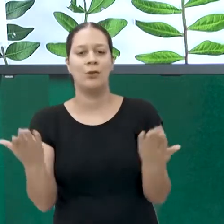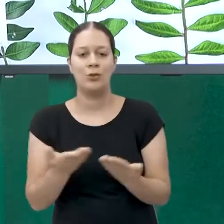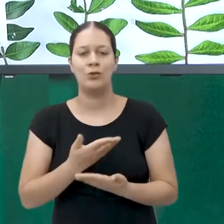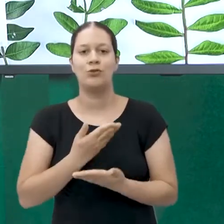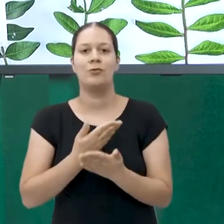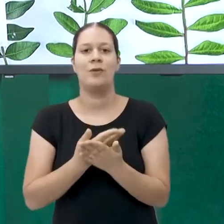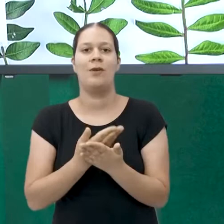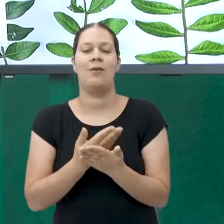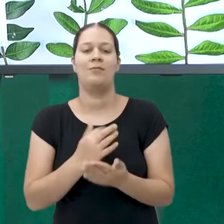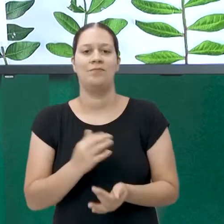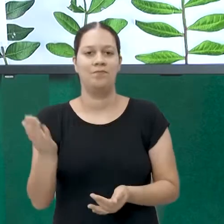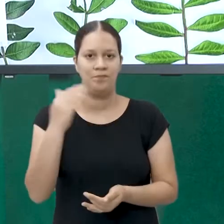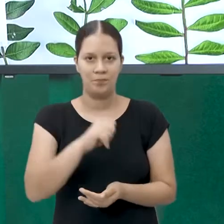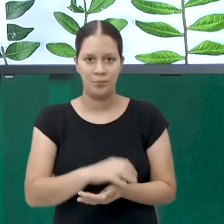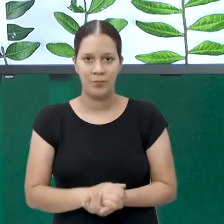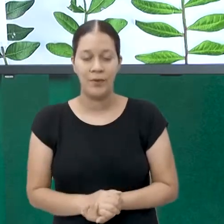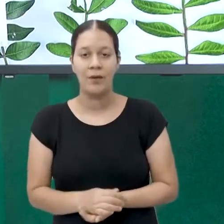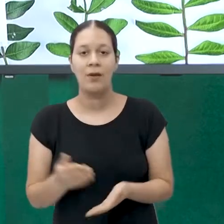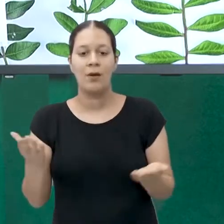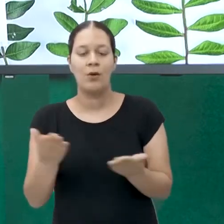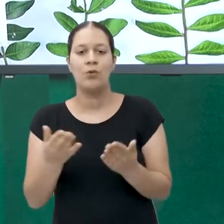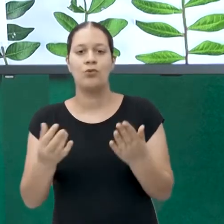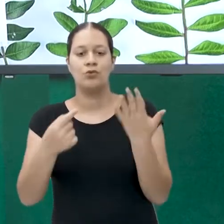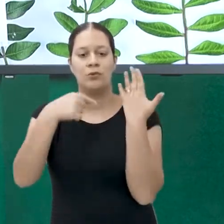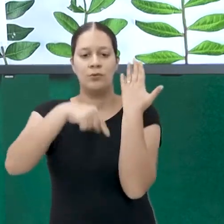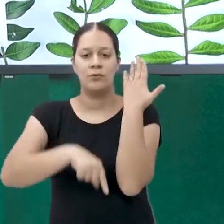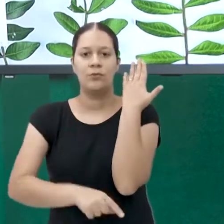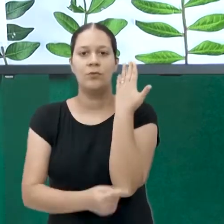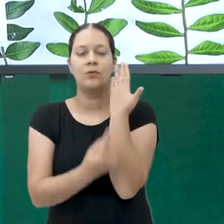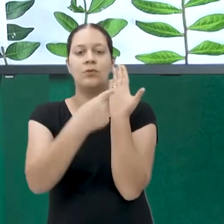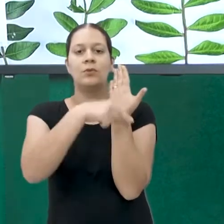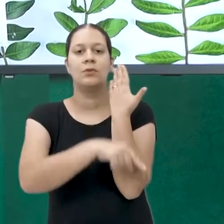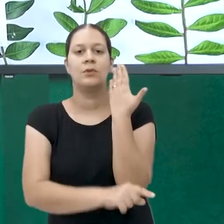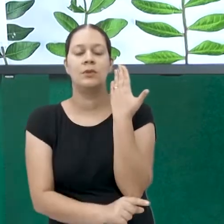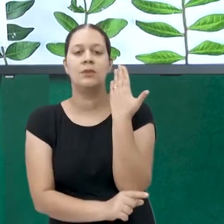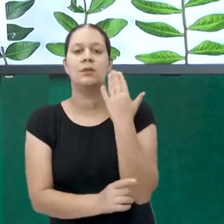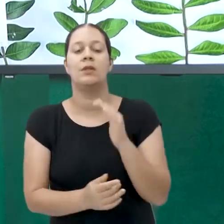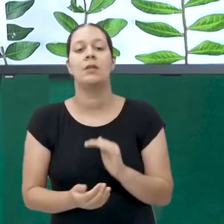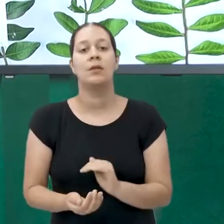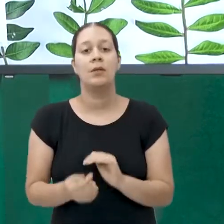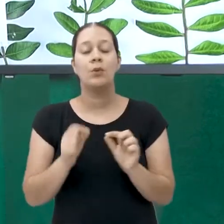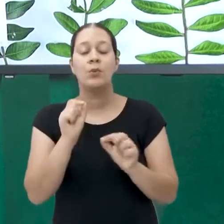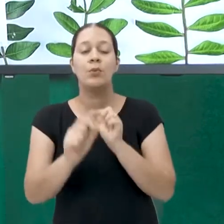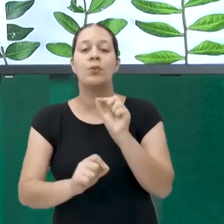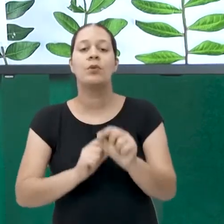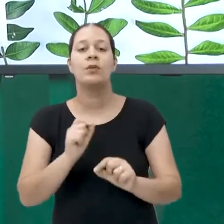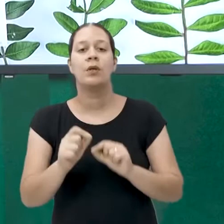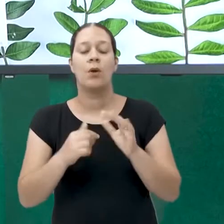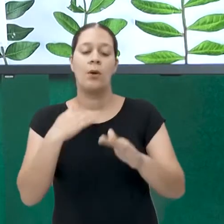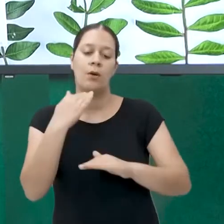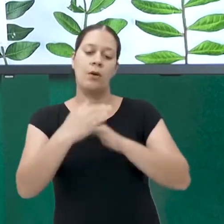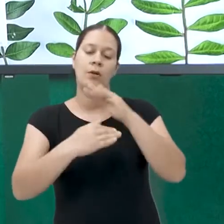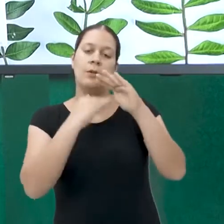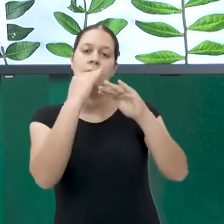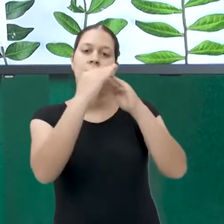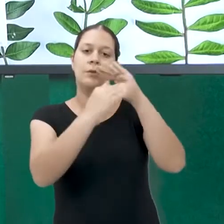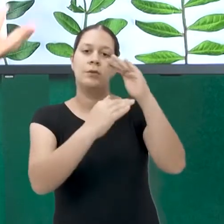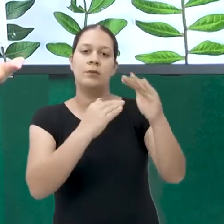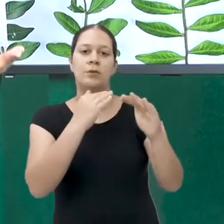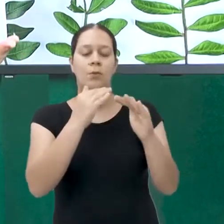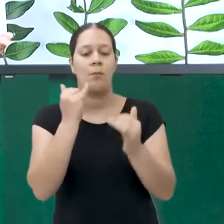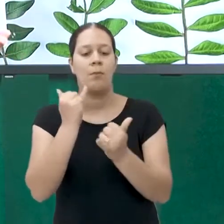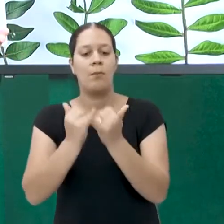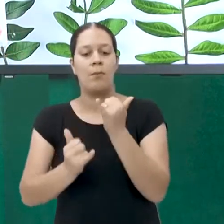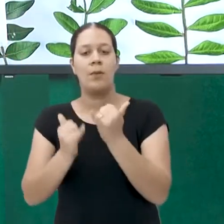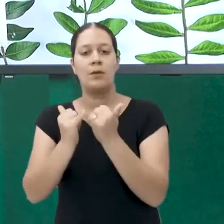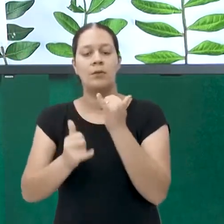lá? Então, simbora. Hoje a gente fala então sobre fotossíntese, que no fim das contas é um processo